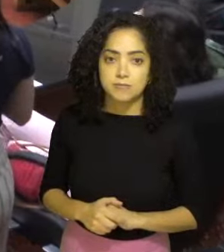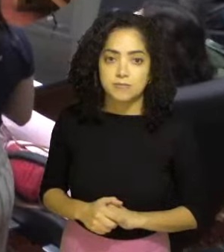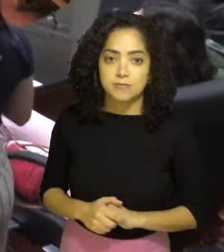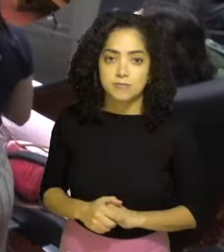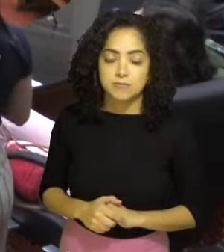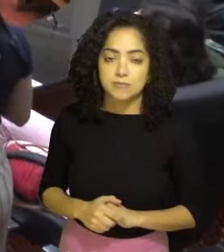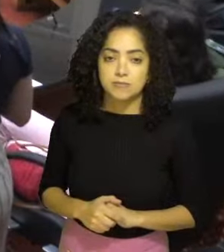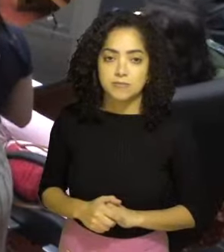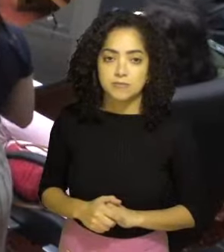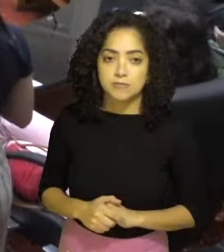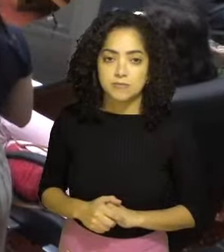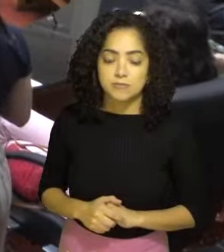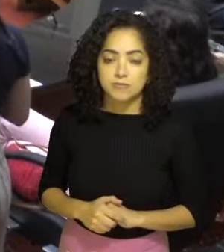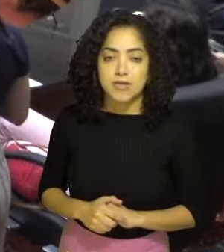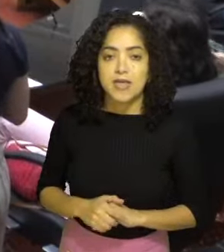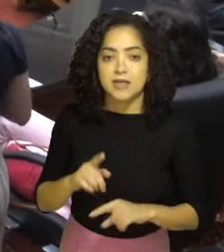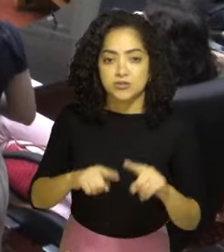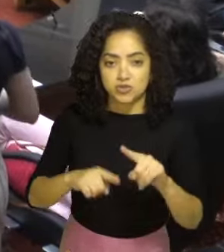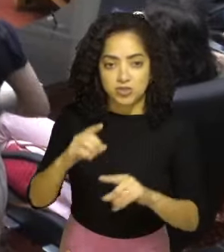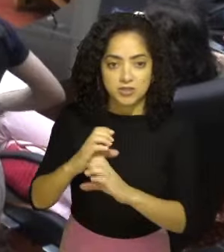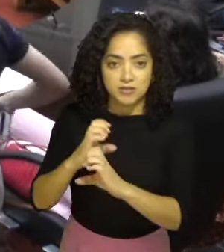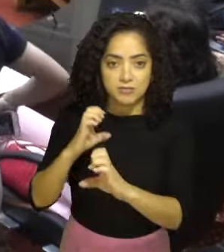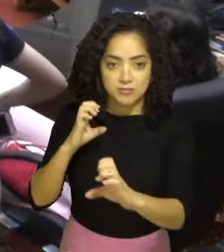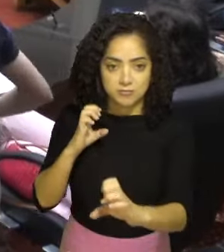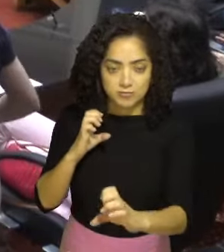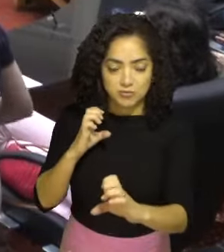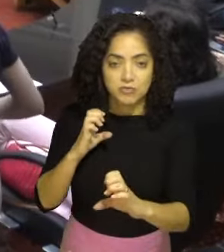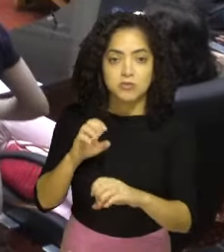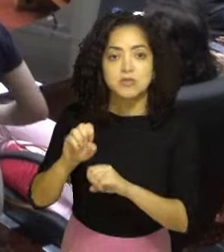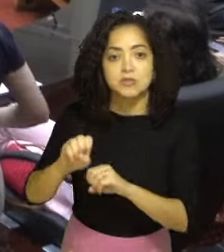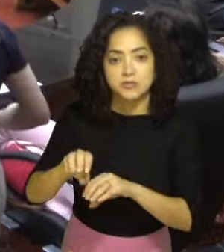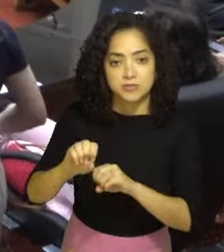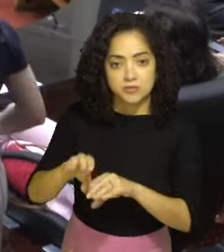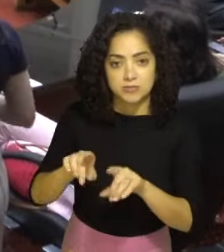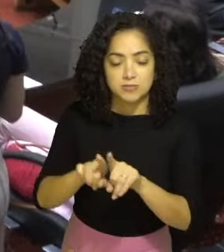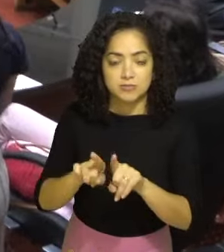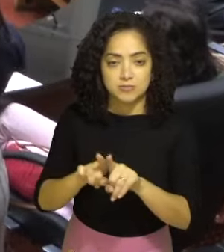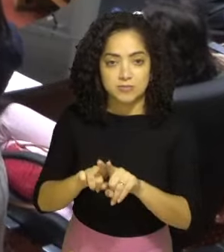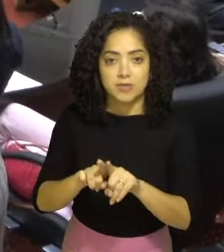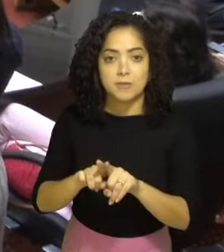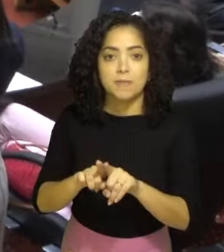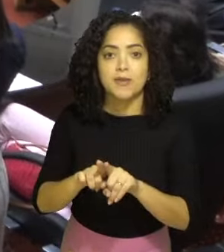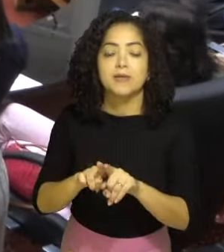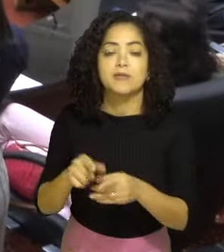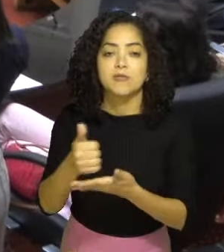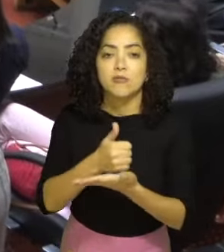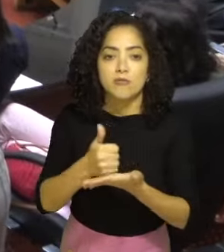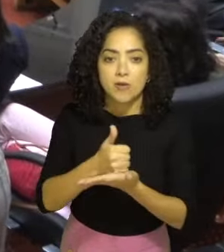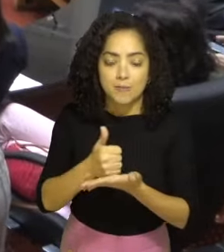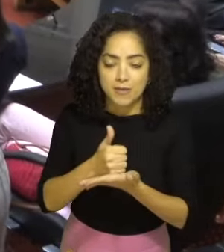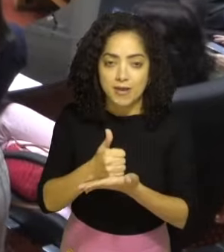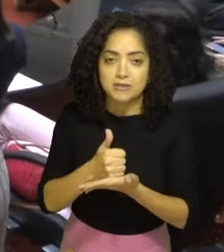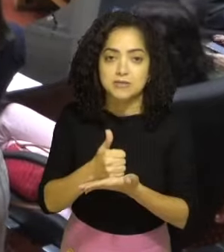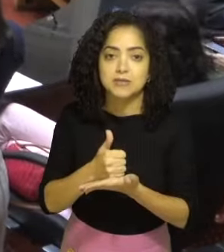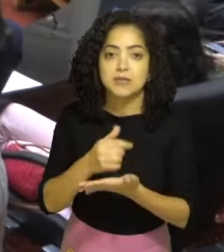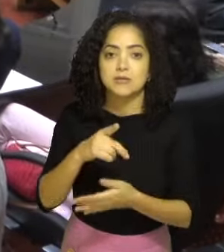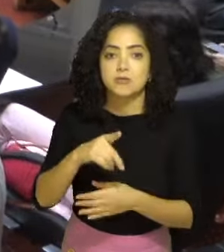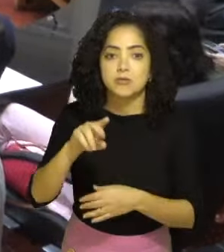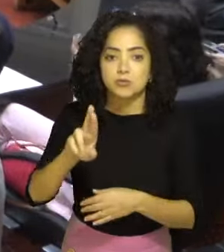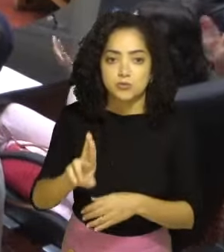e Engenharia de Materiais e docente dos cursos de Engenharia, Farmácia e Biomedicina na UNESC, doutora